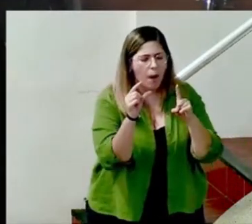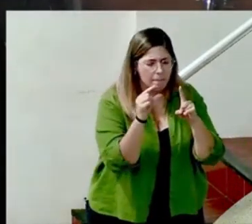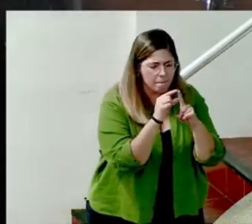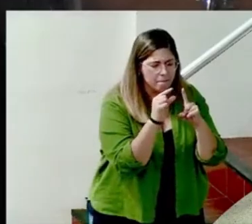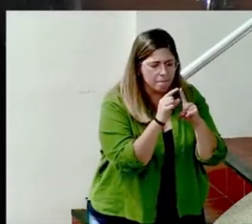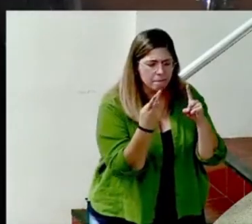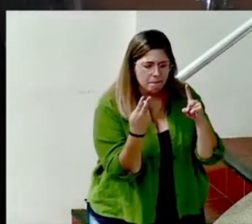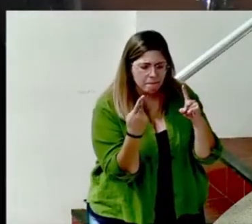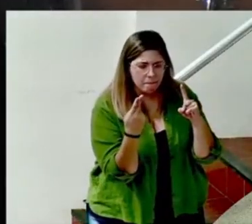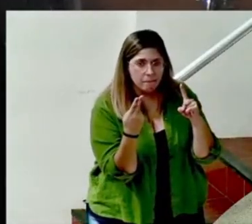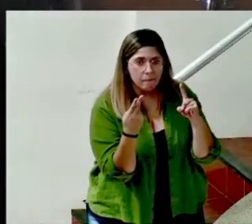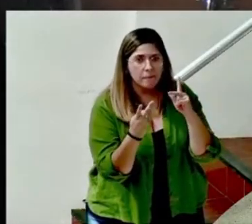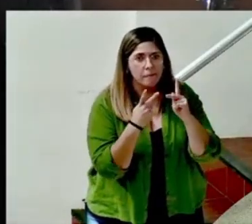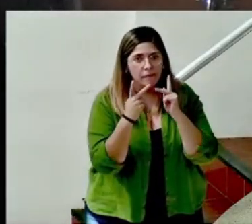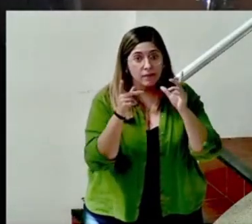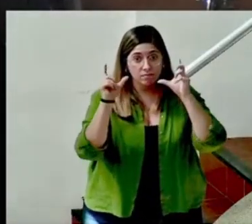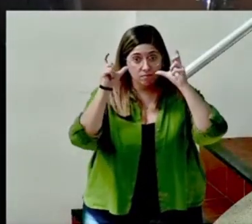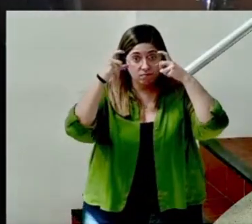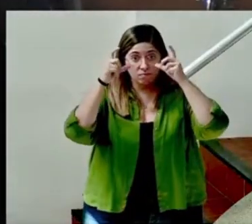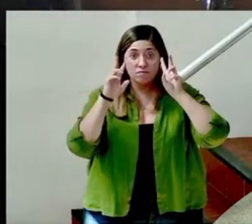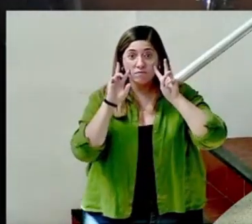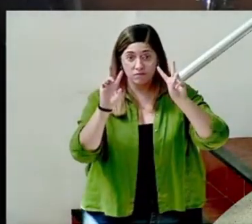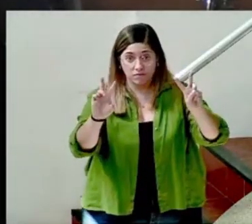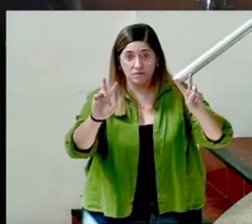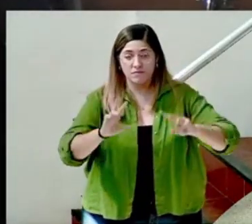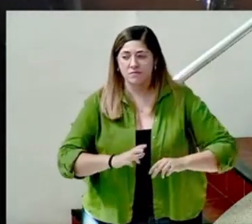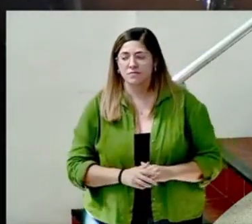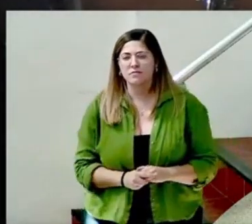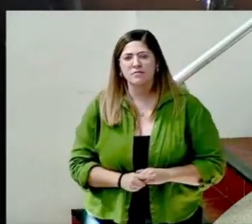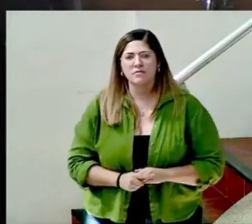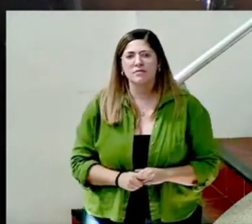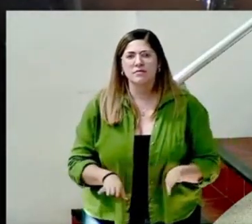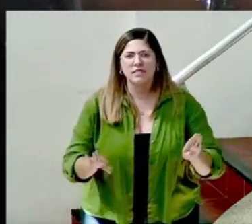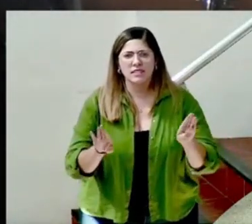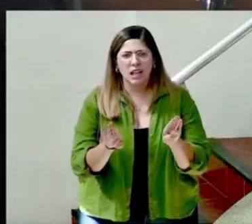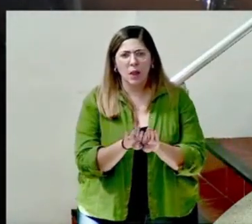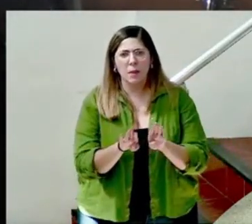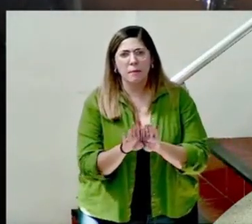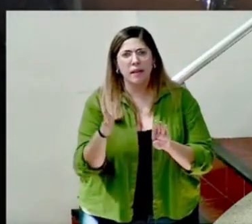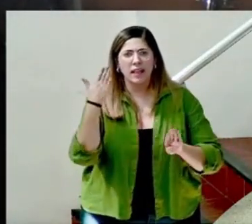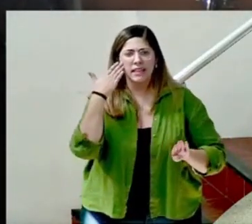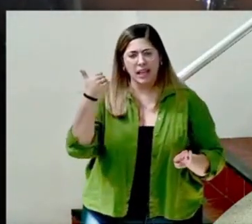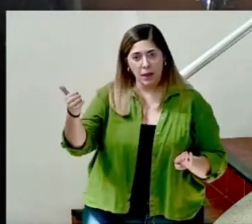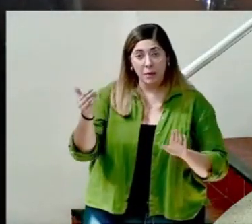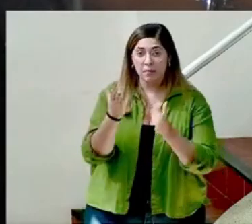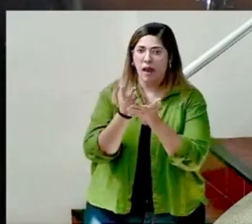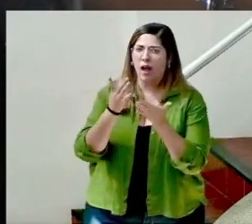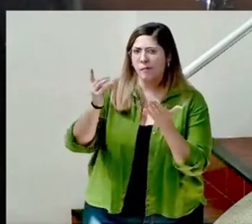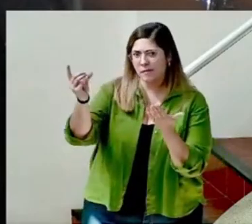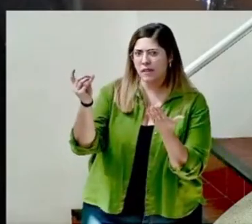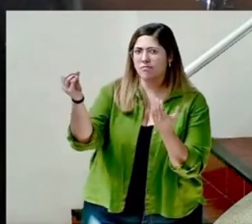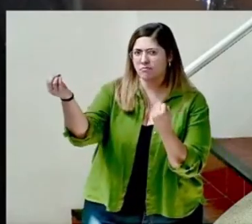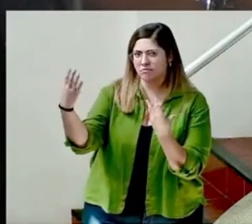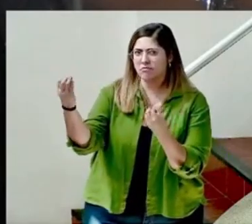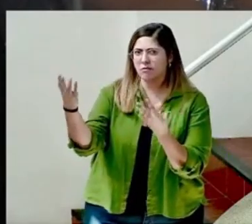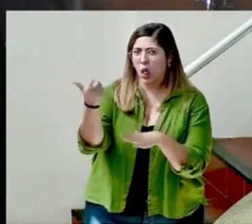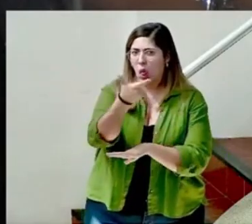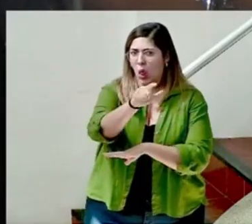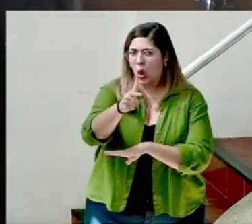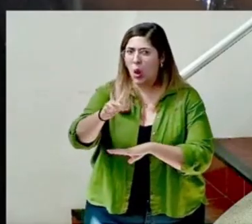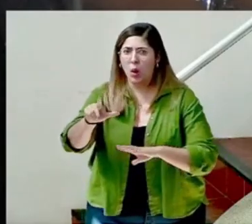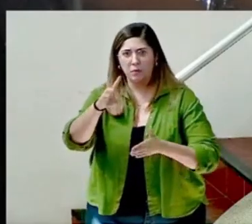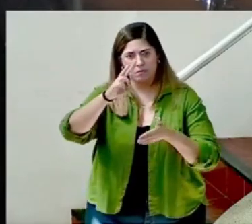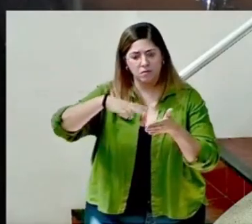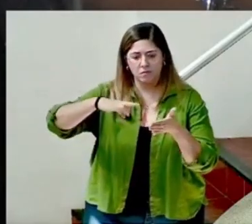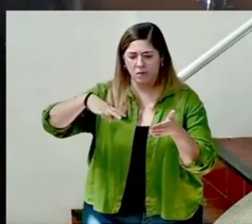dos olhos bons. Sabemos que a Escritura Sagrada em outros textos, e desde a